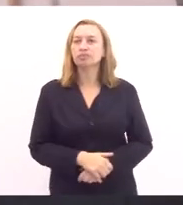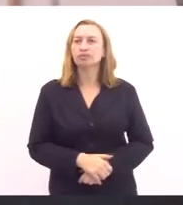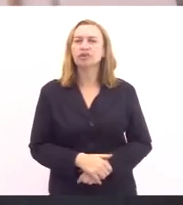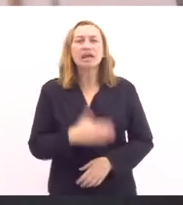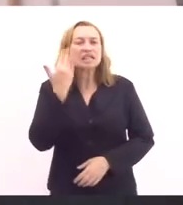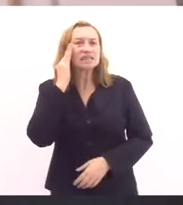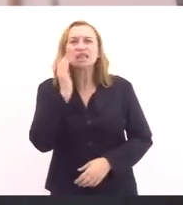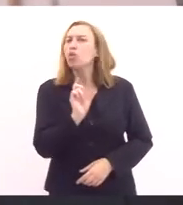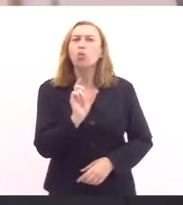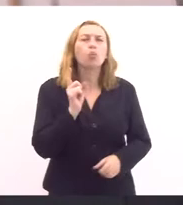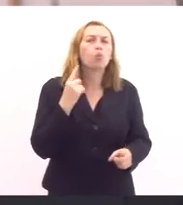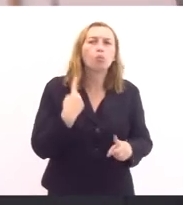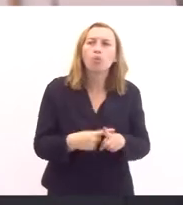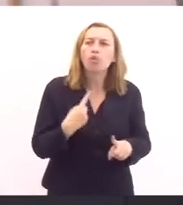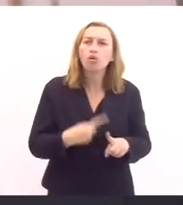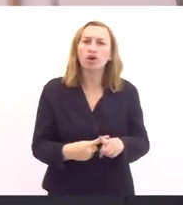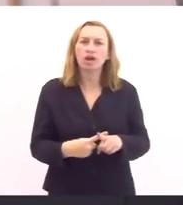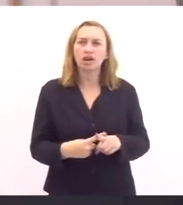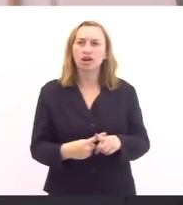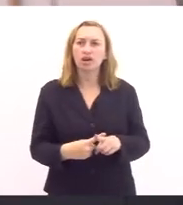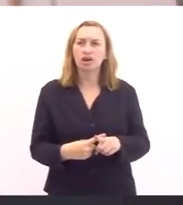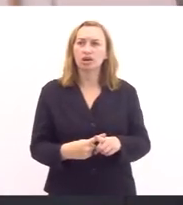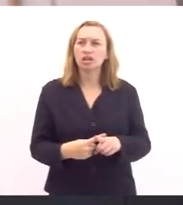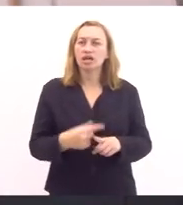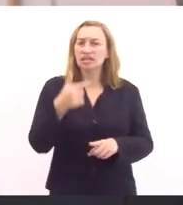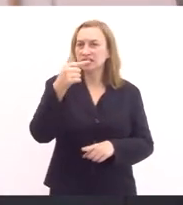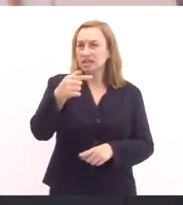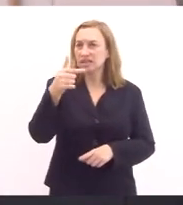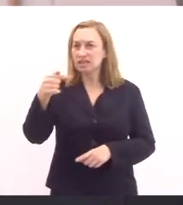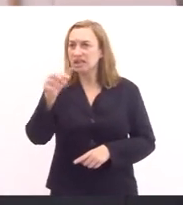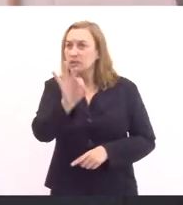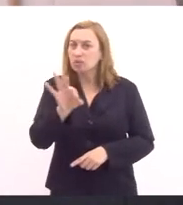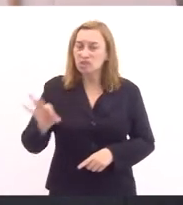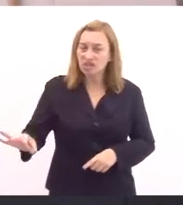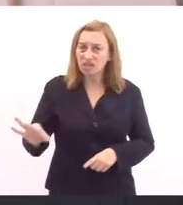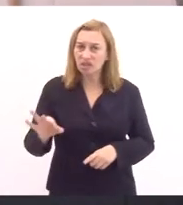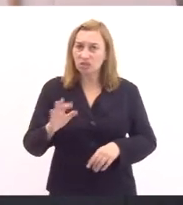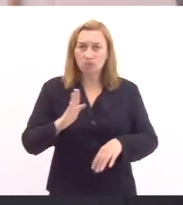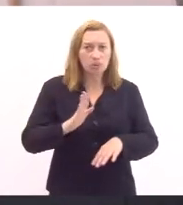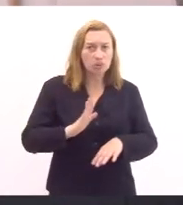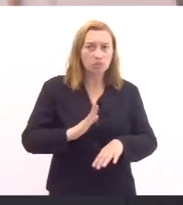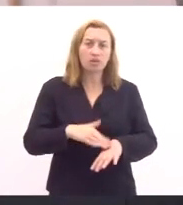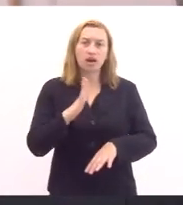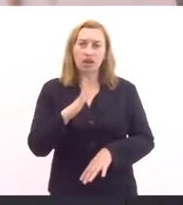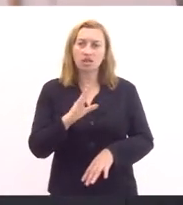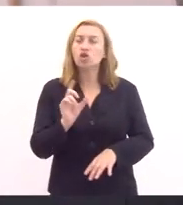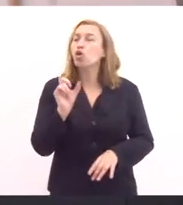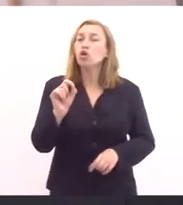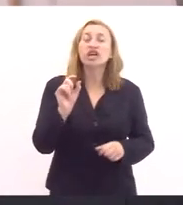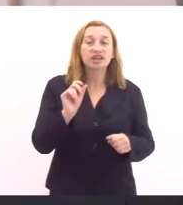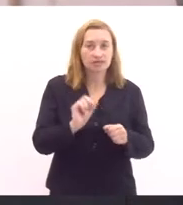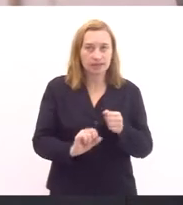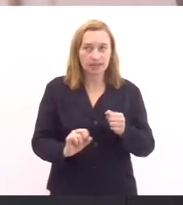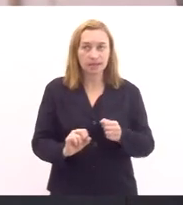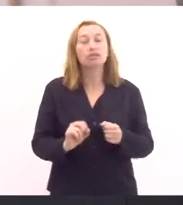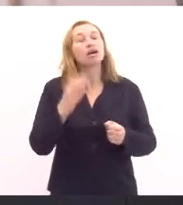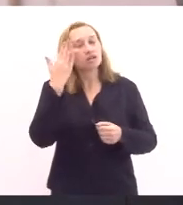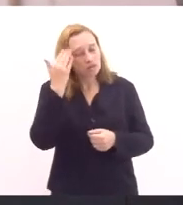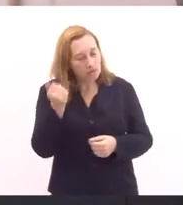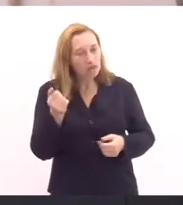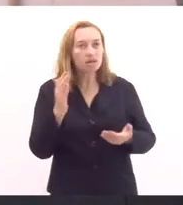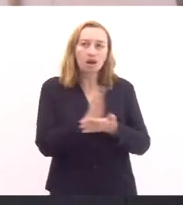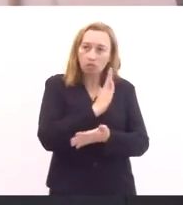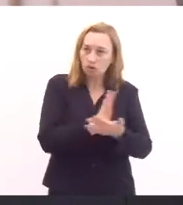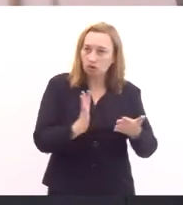entendeu porque desse aumento de setenta e sete porcento entender o que está sendo feito que eu sei que muita coisa